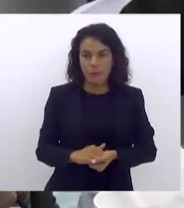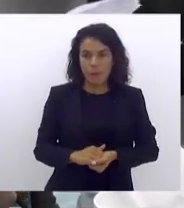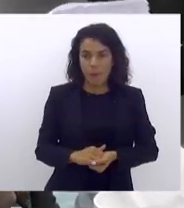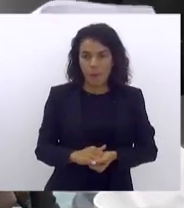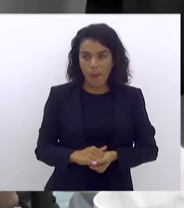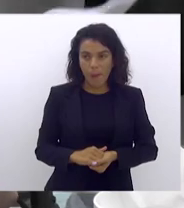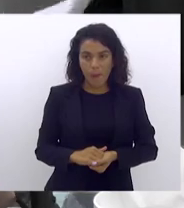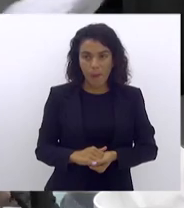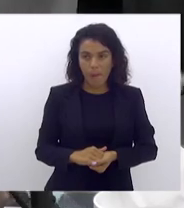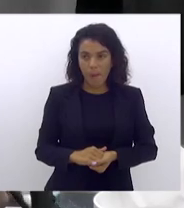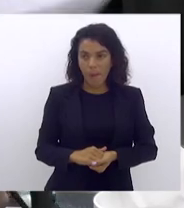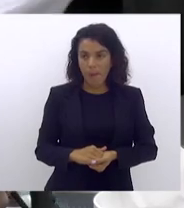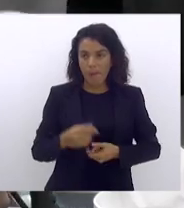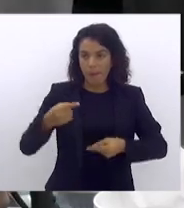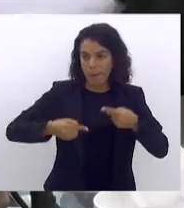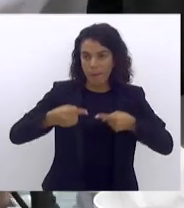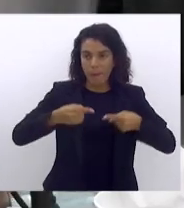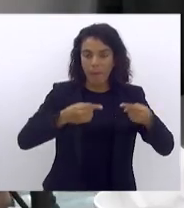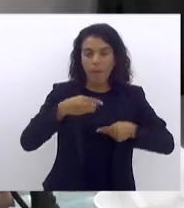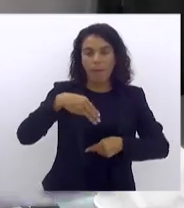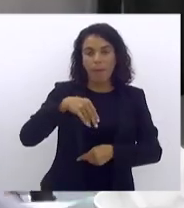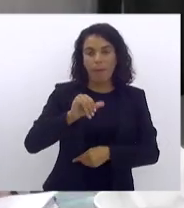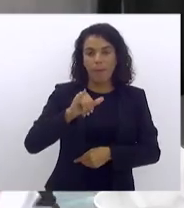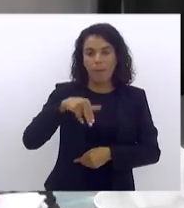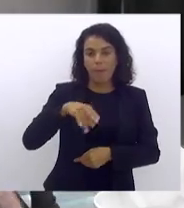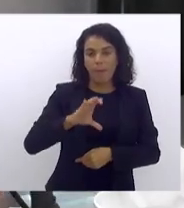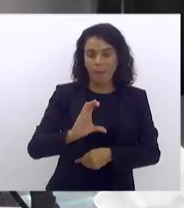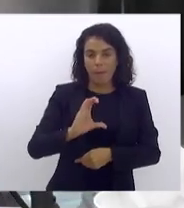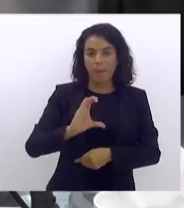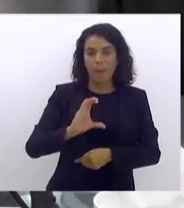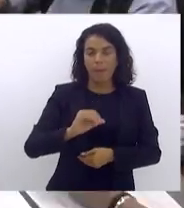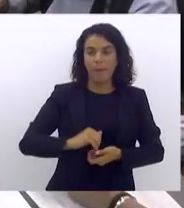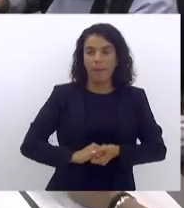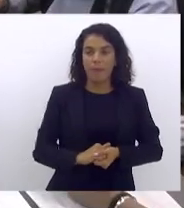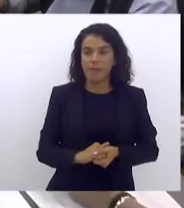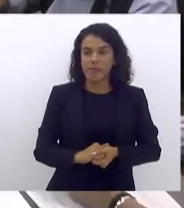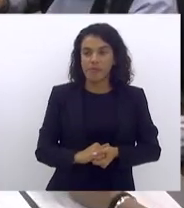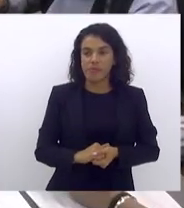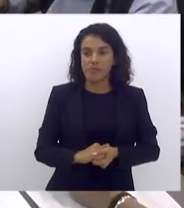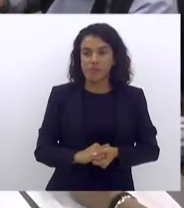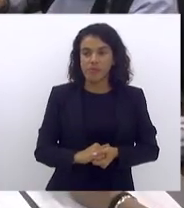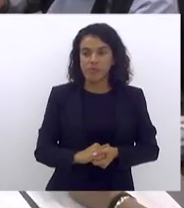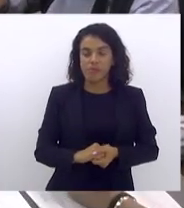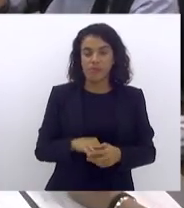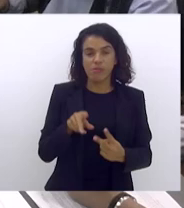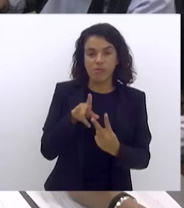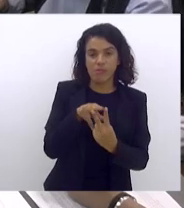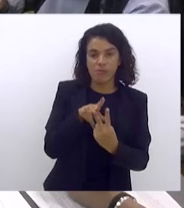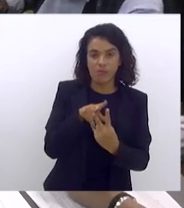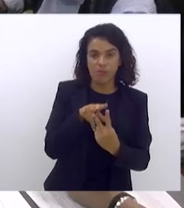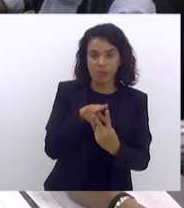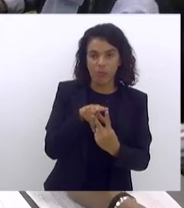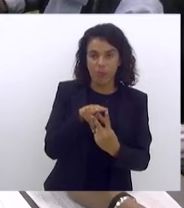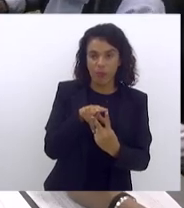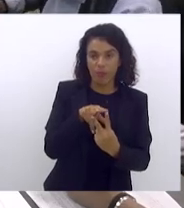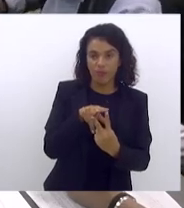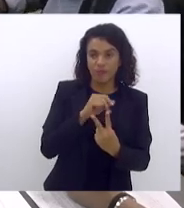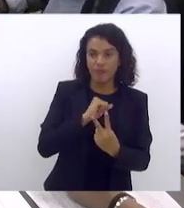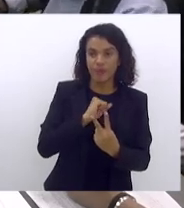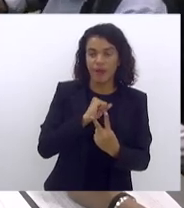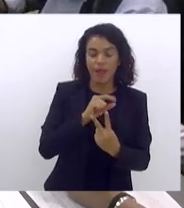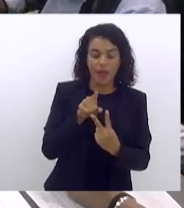Presidente. Para discutir, deputado Mink e deputado Presidente. Flávio Serafini. Duas questões. A